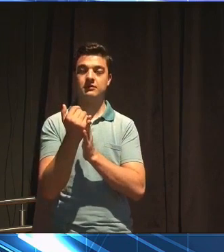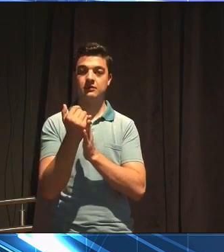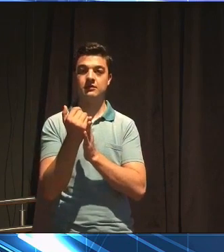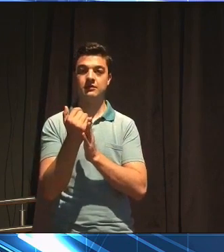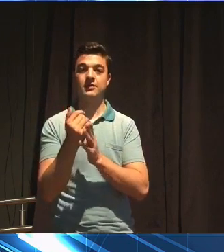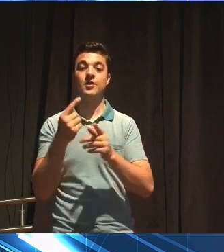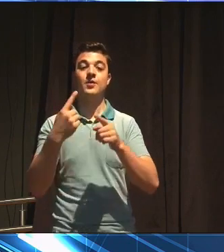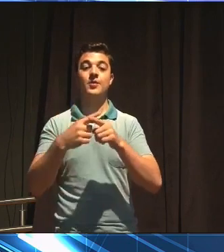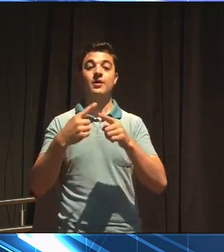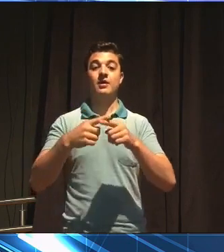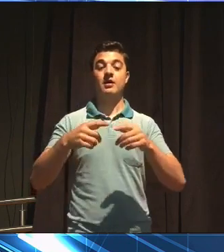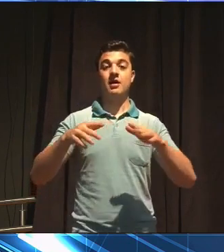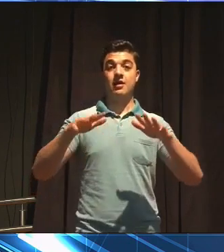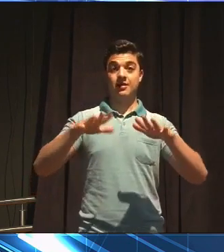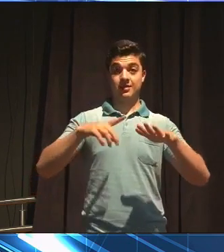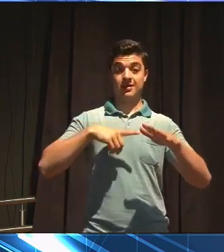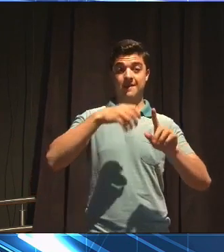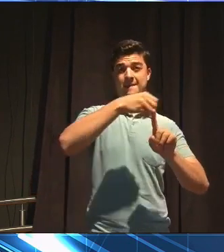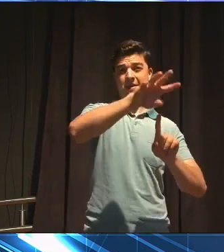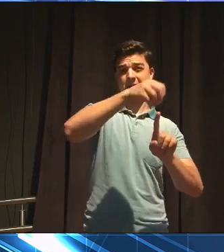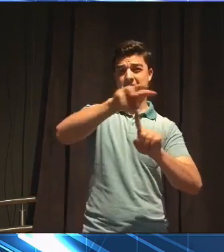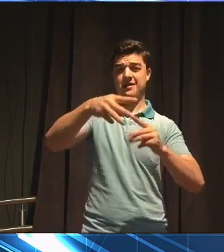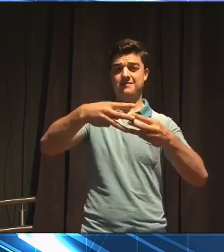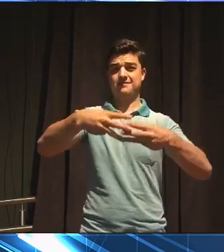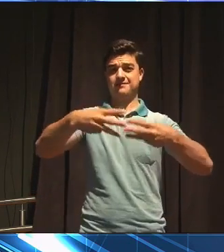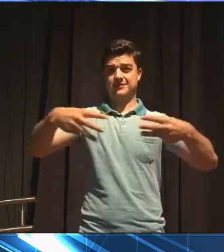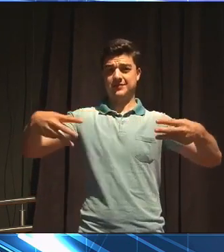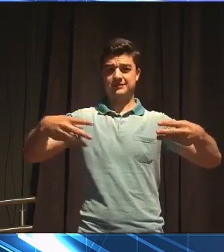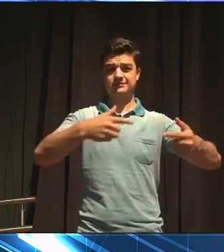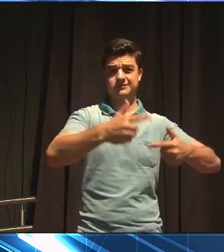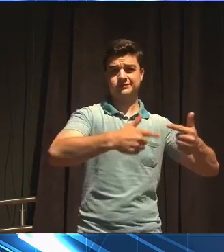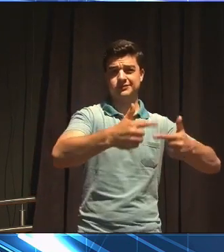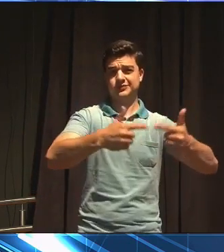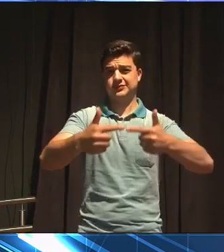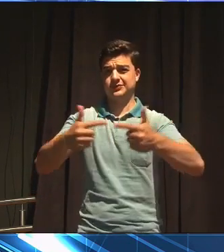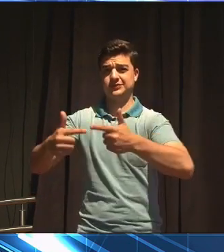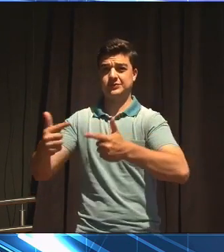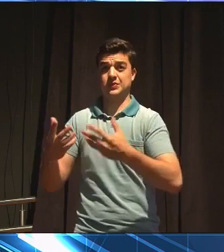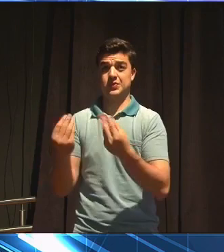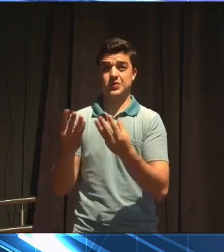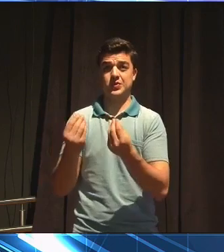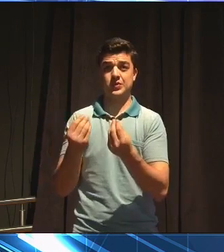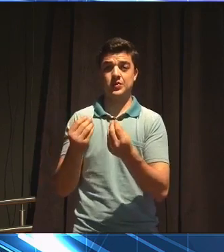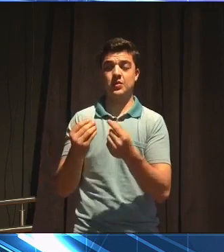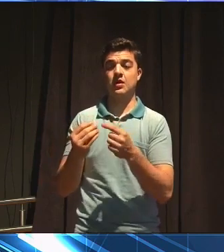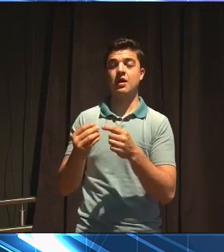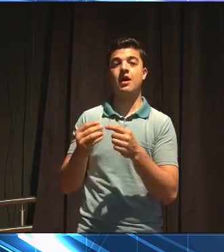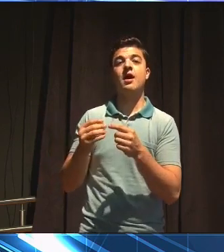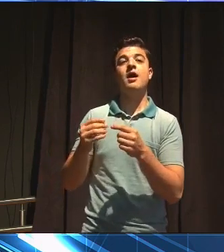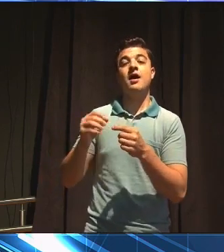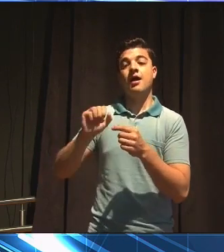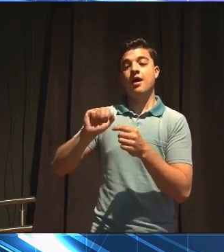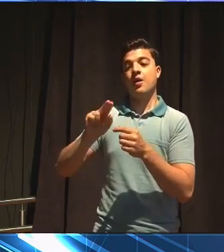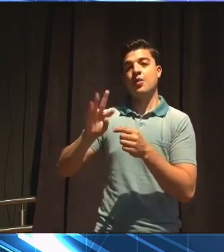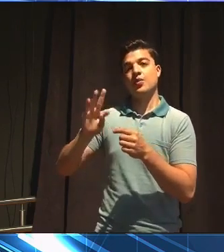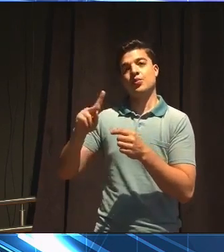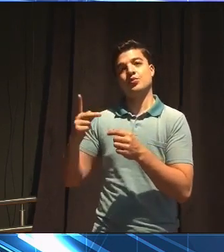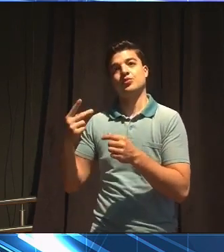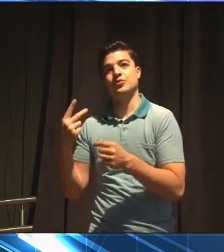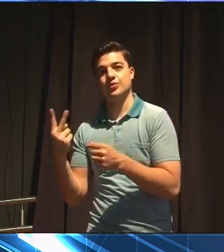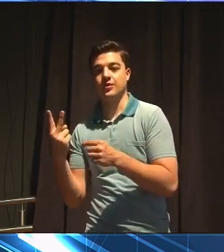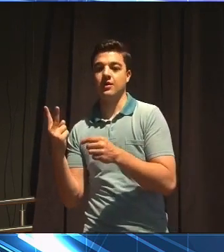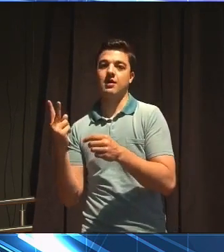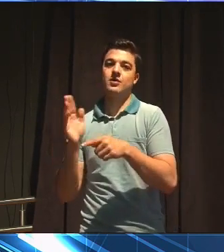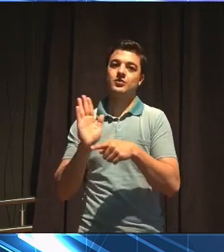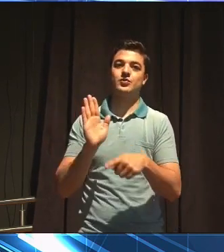ambiente de microserviços com muitas APIs, com muita pressão sobre o token, requer mais segurança. Então, ele tem especificações que para